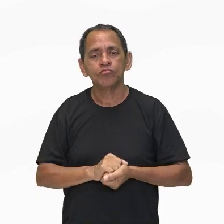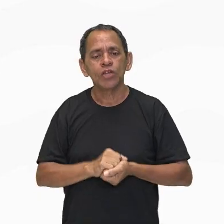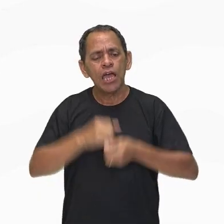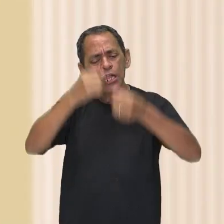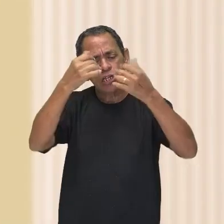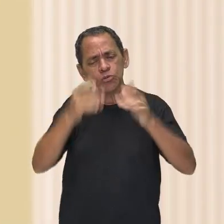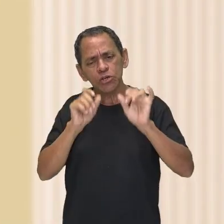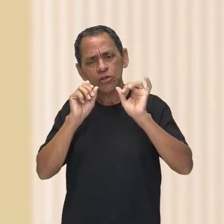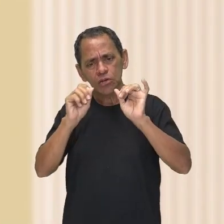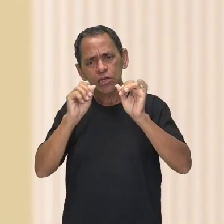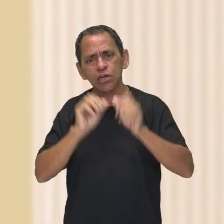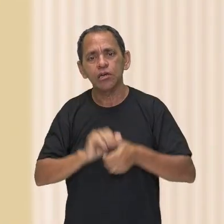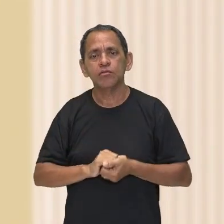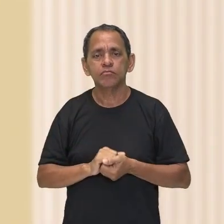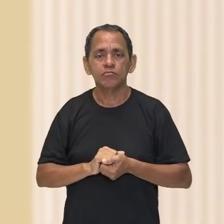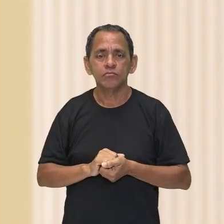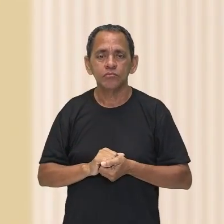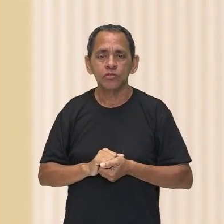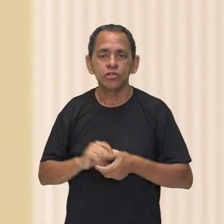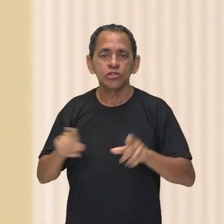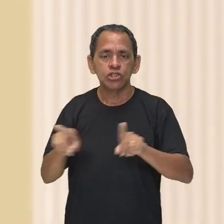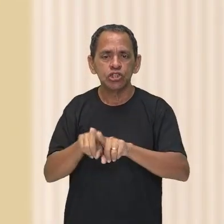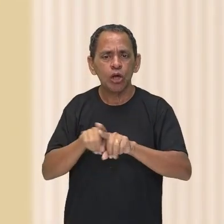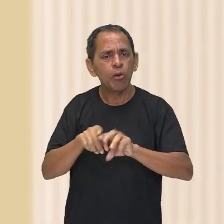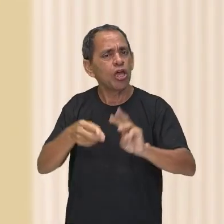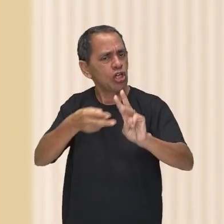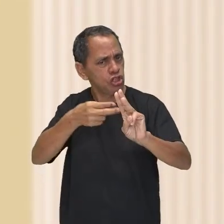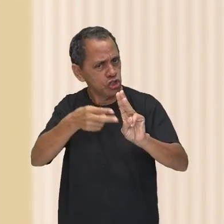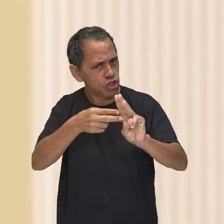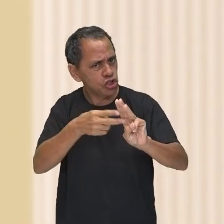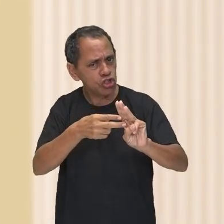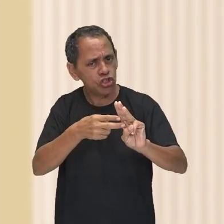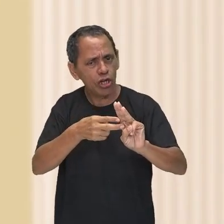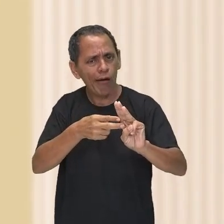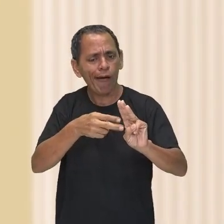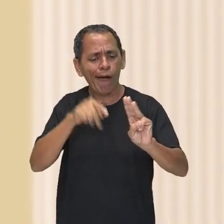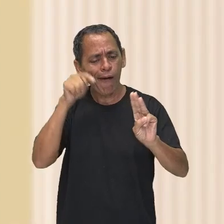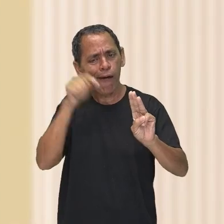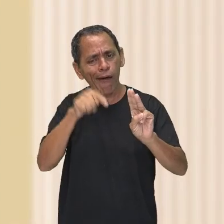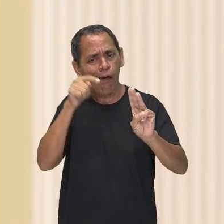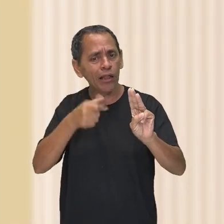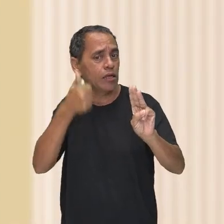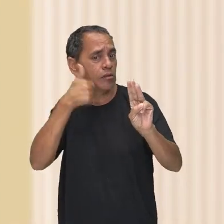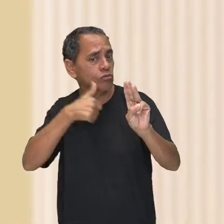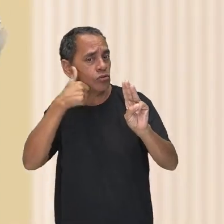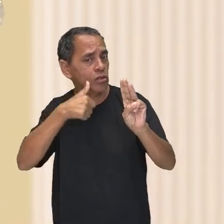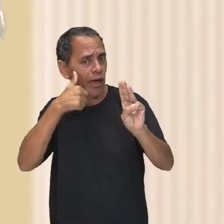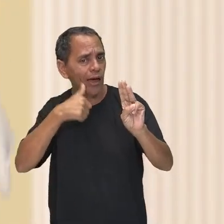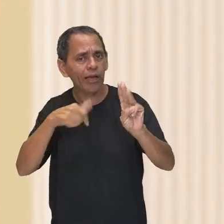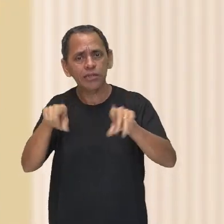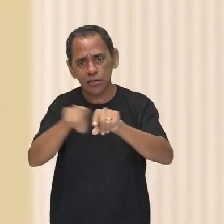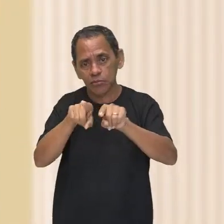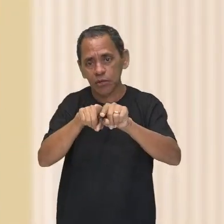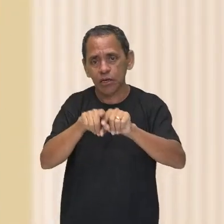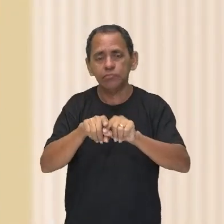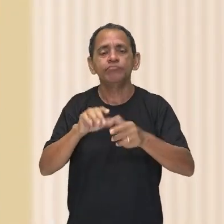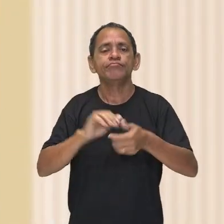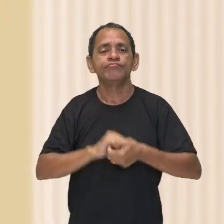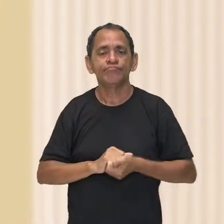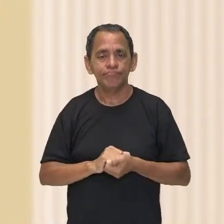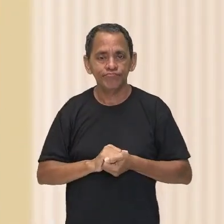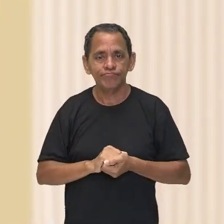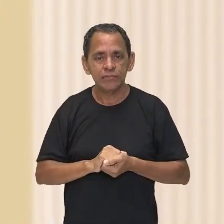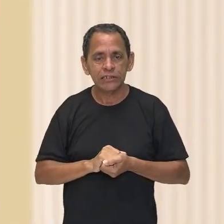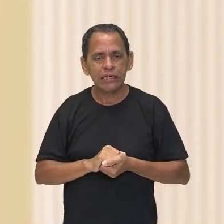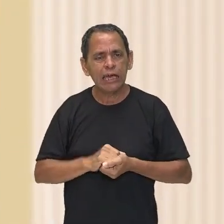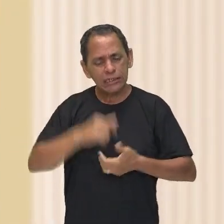que, além dela ser indígena, ela é uma mulher indígena. Então, para ela, esses